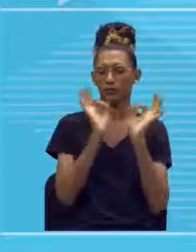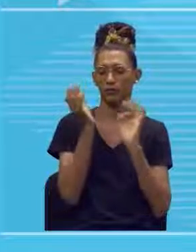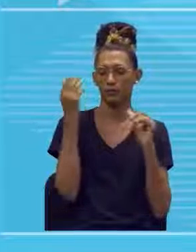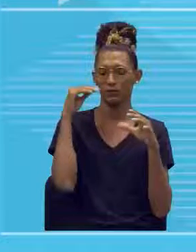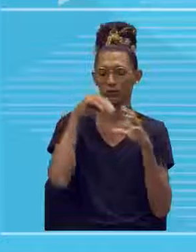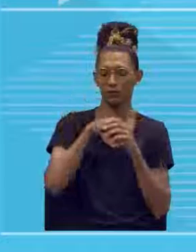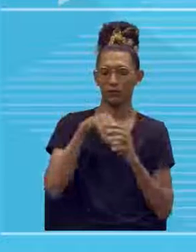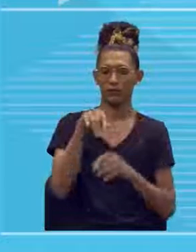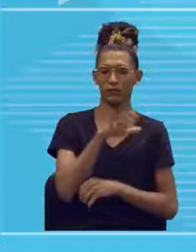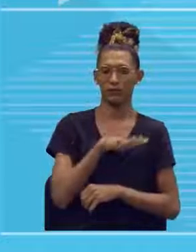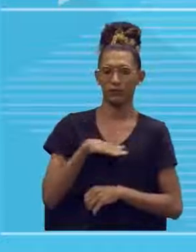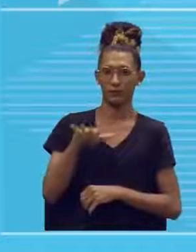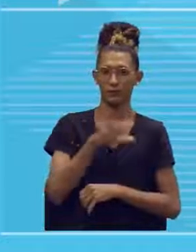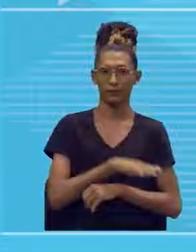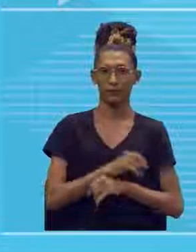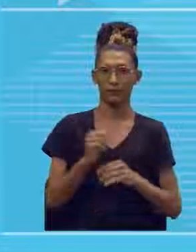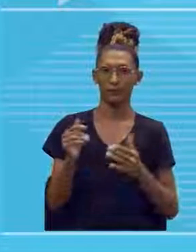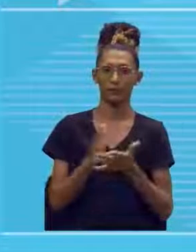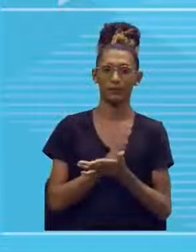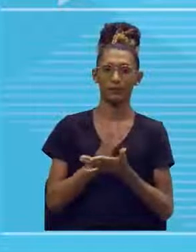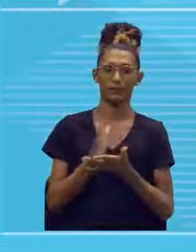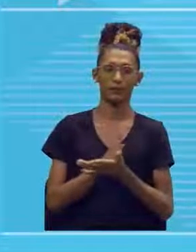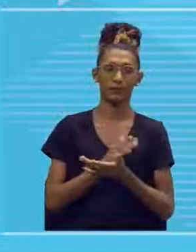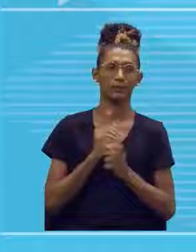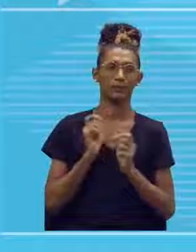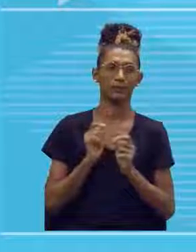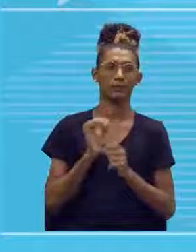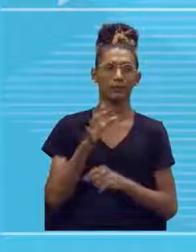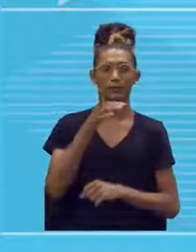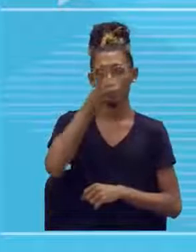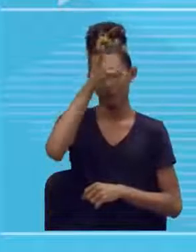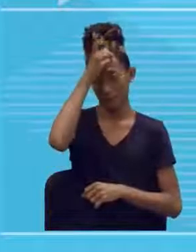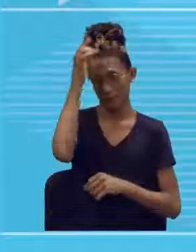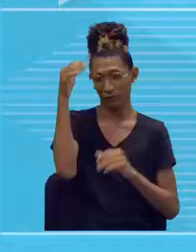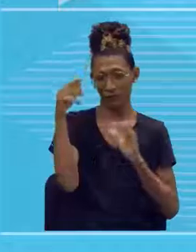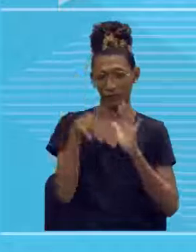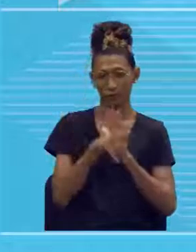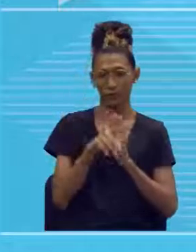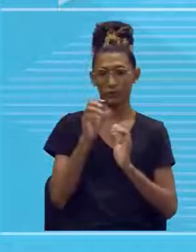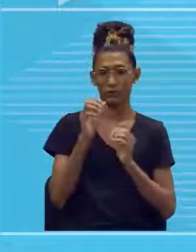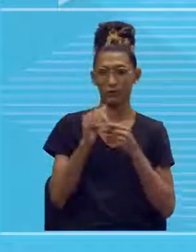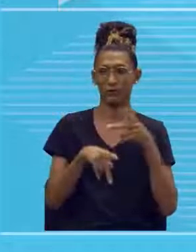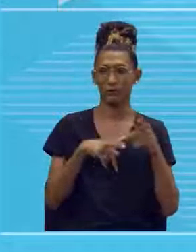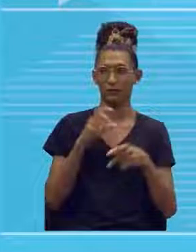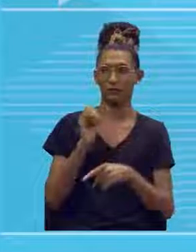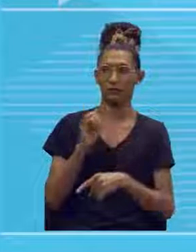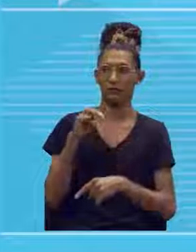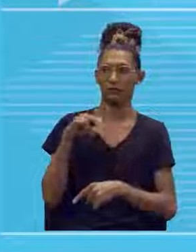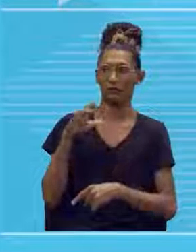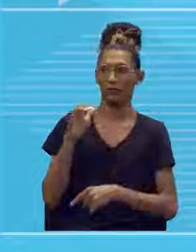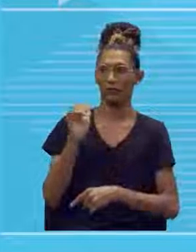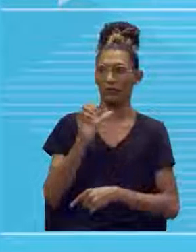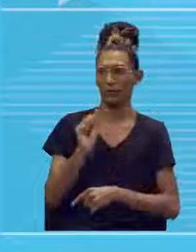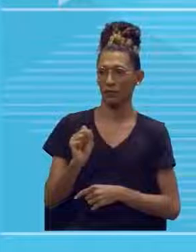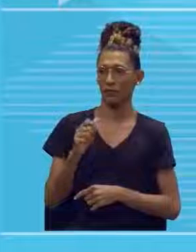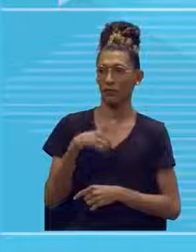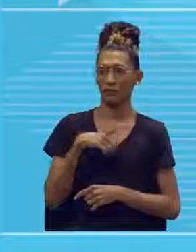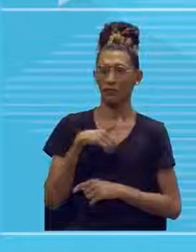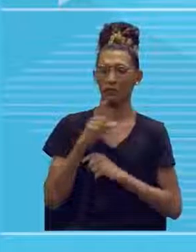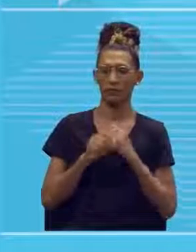espaço entre os asterismos criados pelos incas destaca-se a lama negra